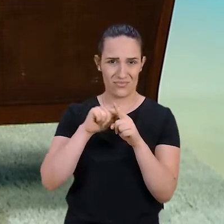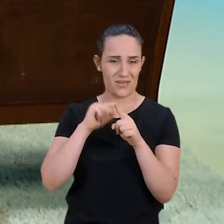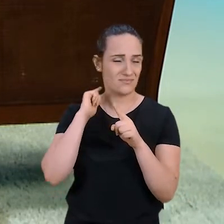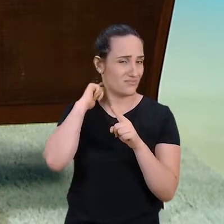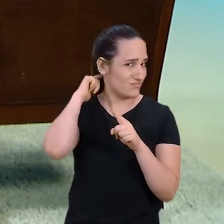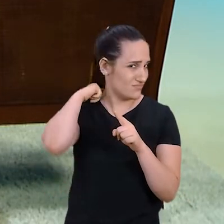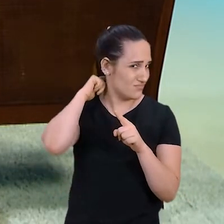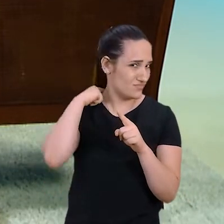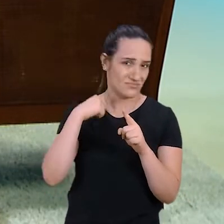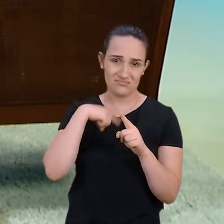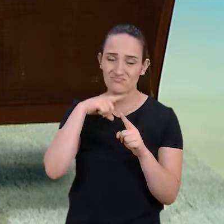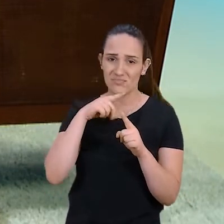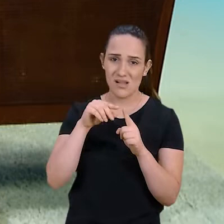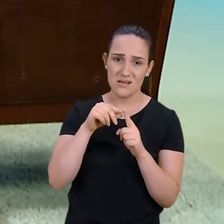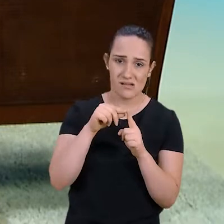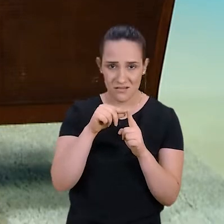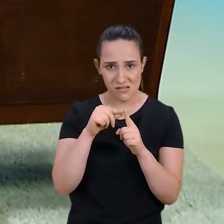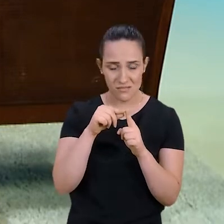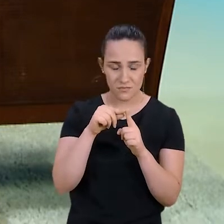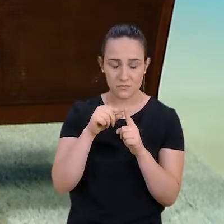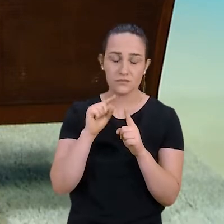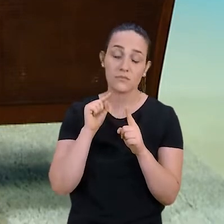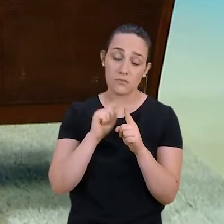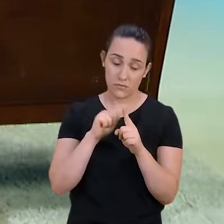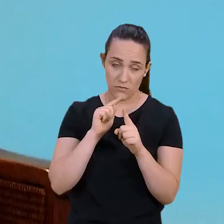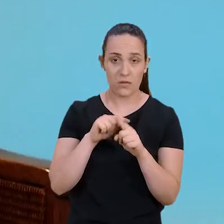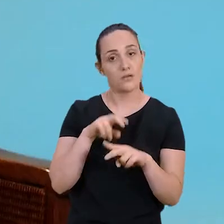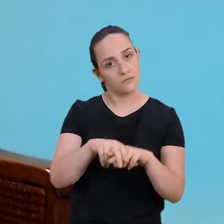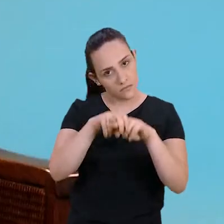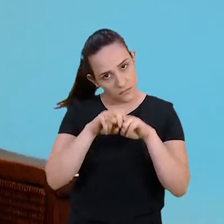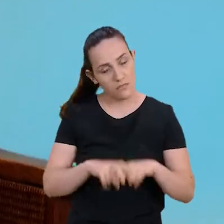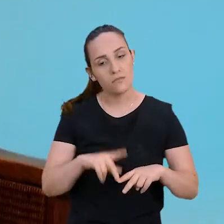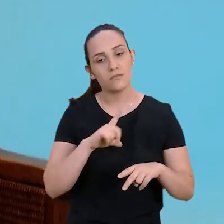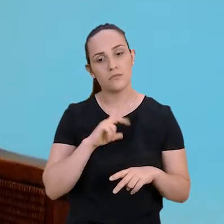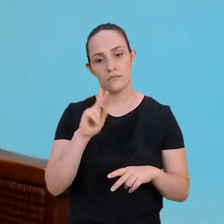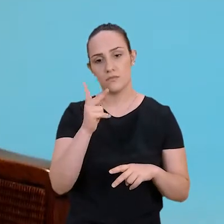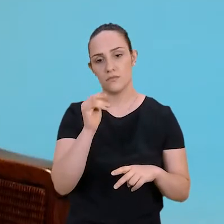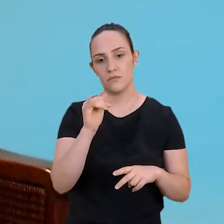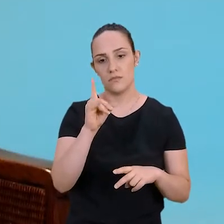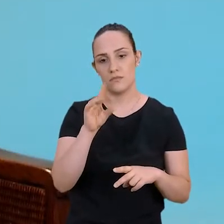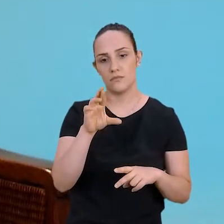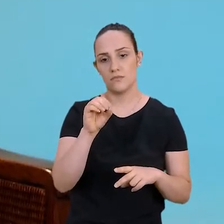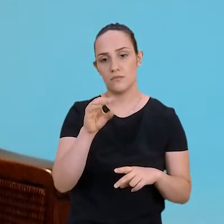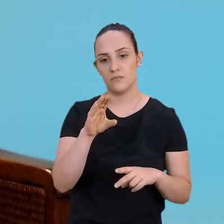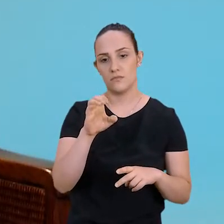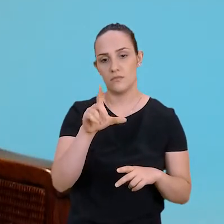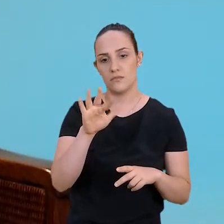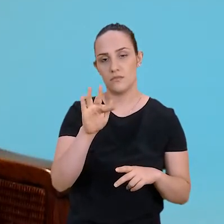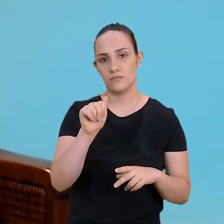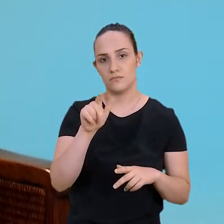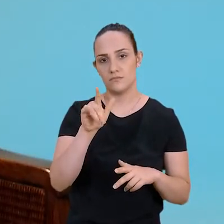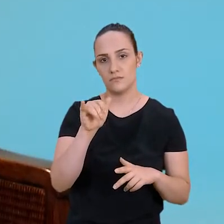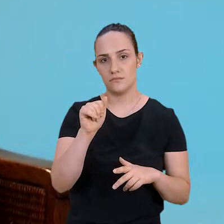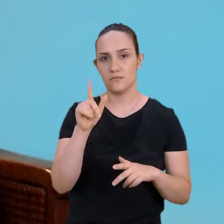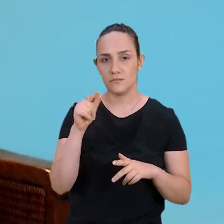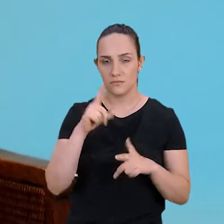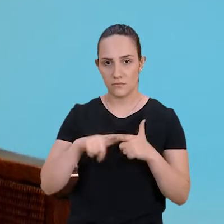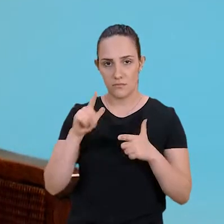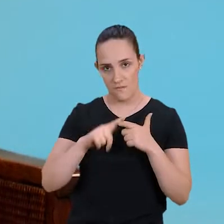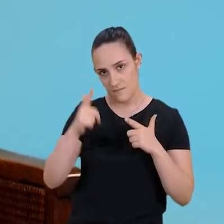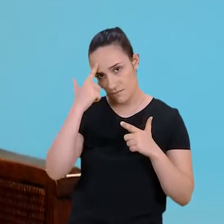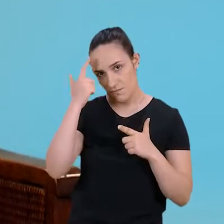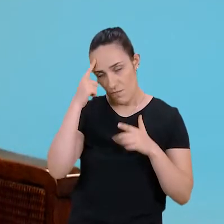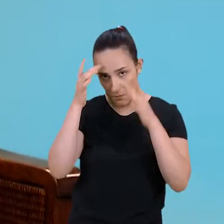coluna. E daí, como tem a malformação, já vem a hidrocefalia junto, que é na cabeça. Aí tem vários